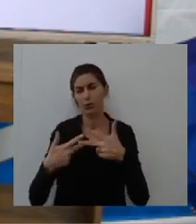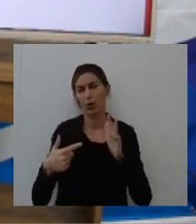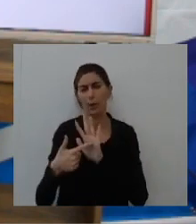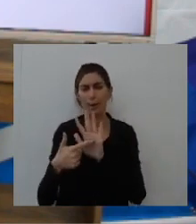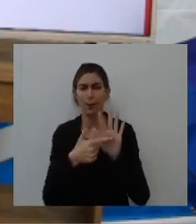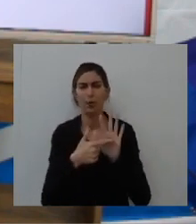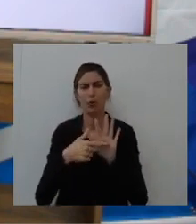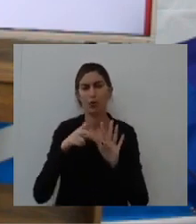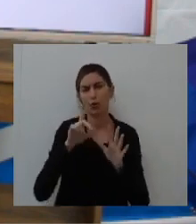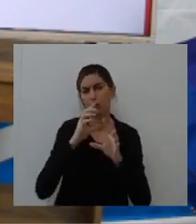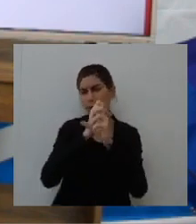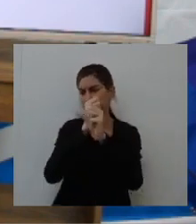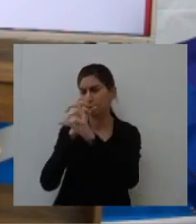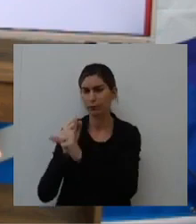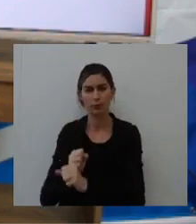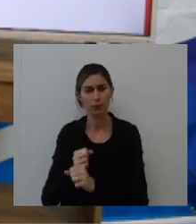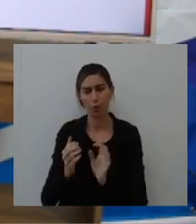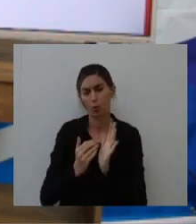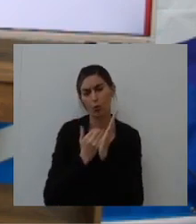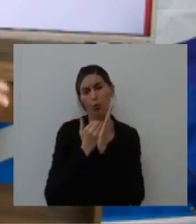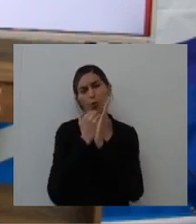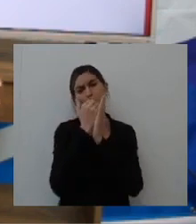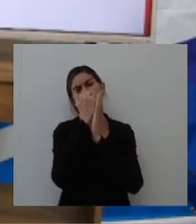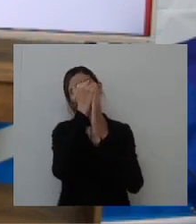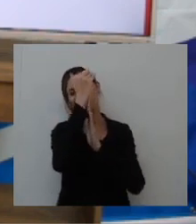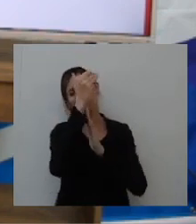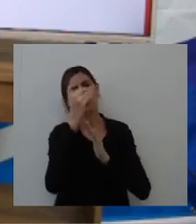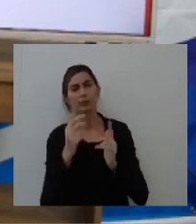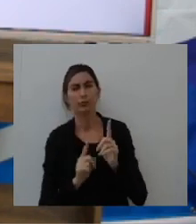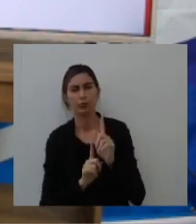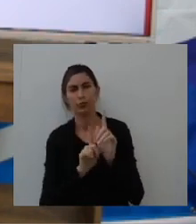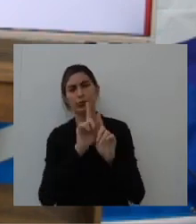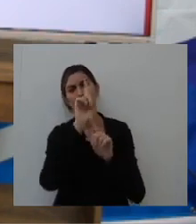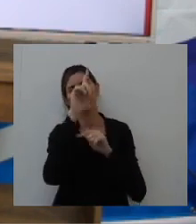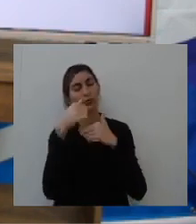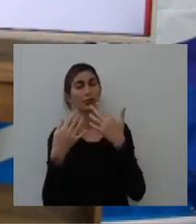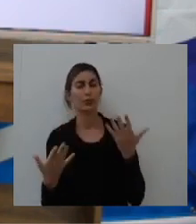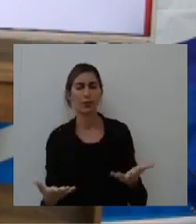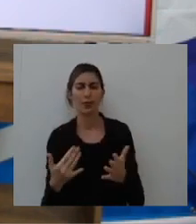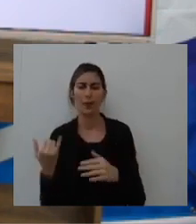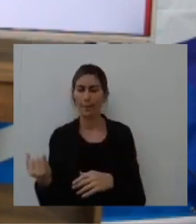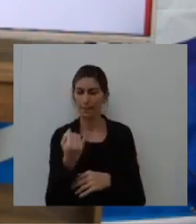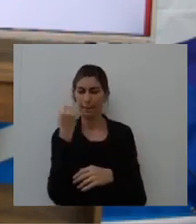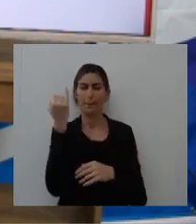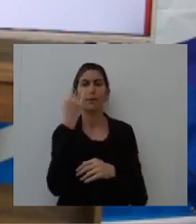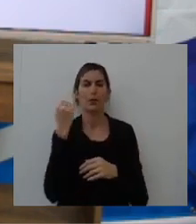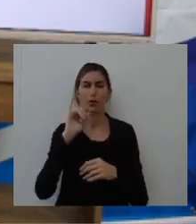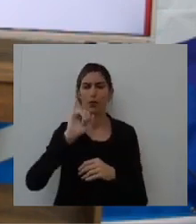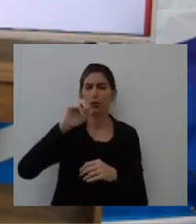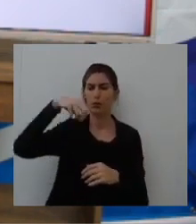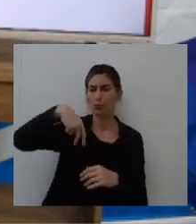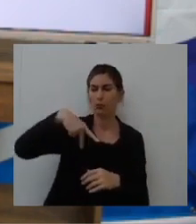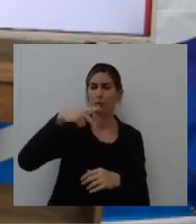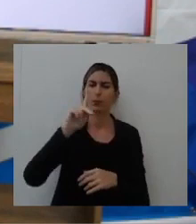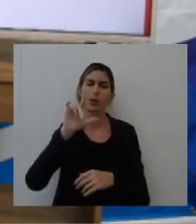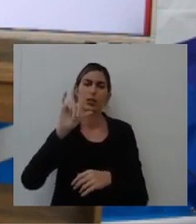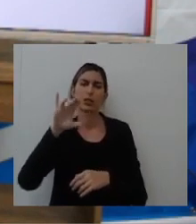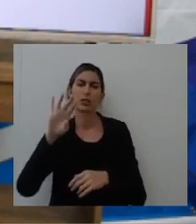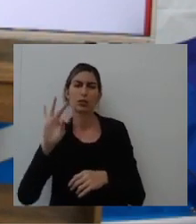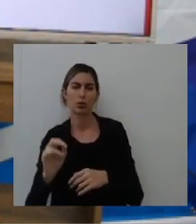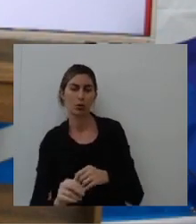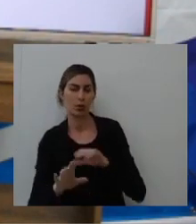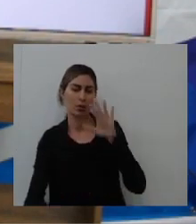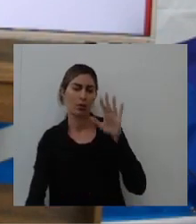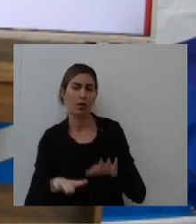mostrando dados, por exemplo, sobre o aumento do número de casos. Então, é importante que o implícito a gente lembre que ele